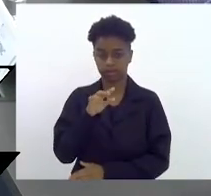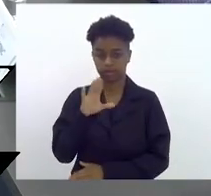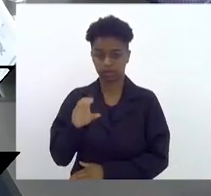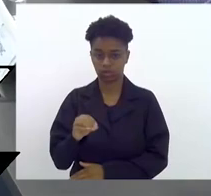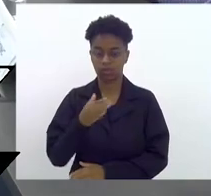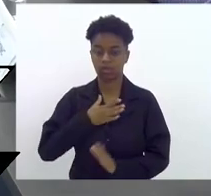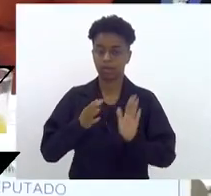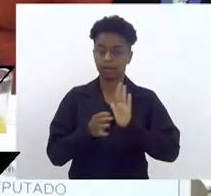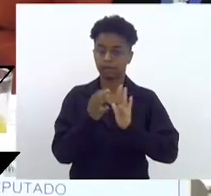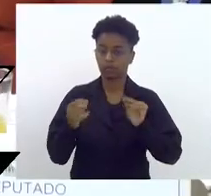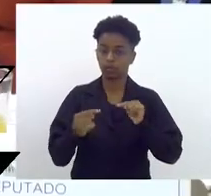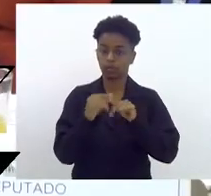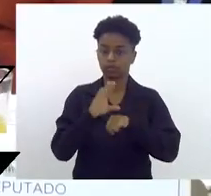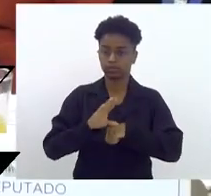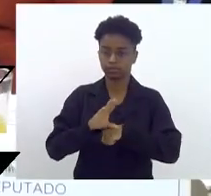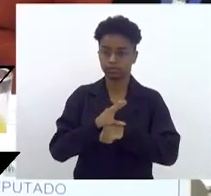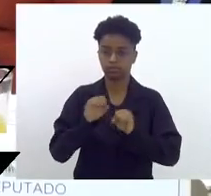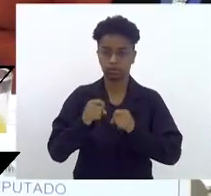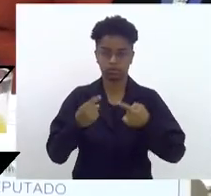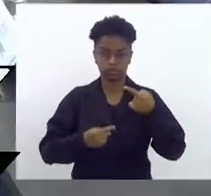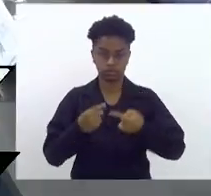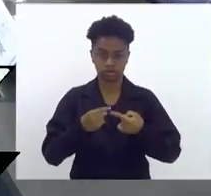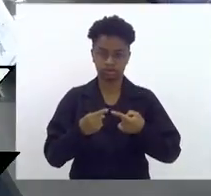vai aparecer pela constitucionalidade